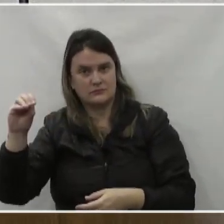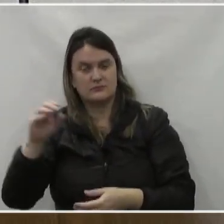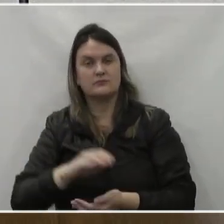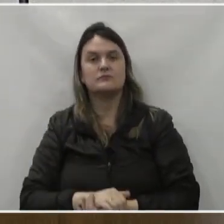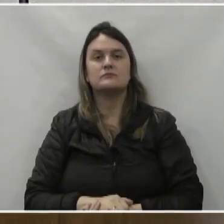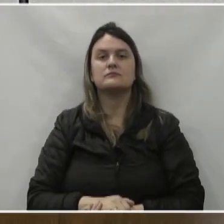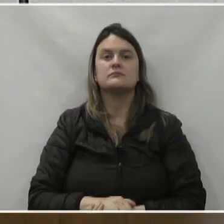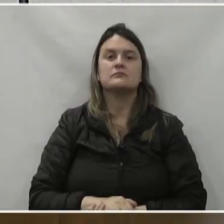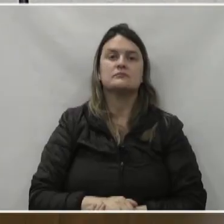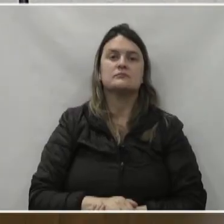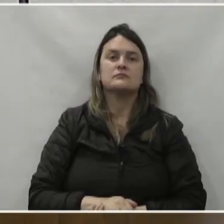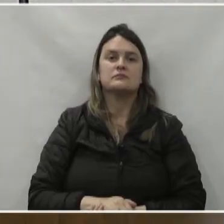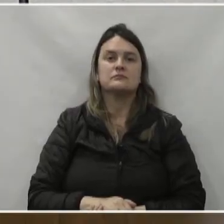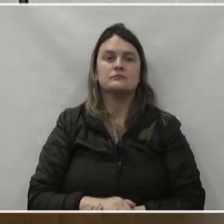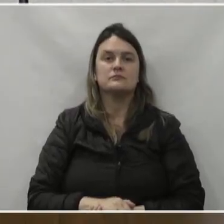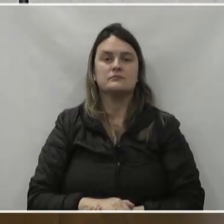Dalgalo.